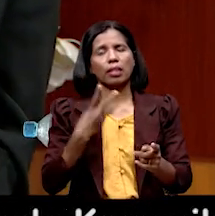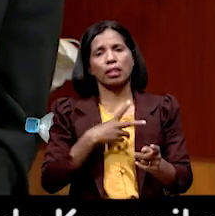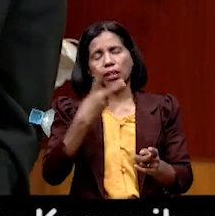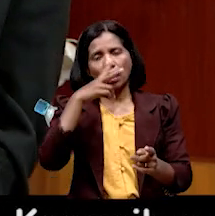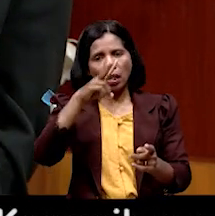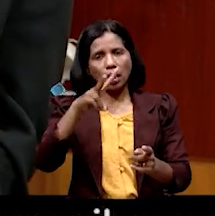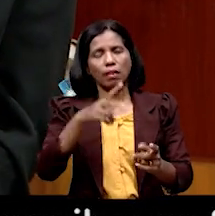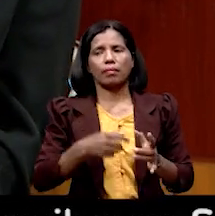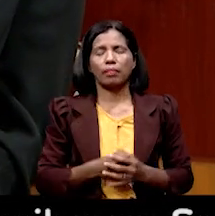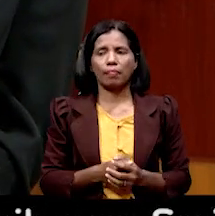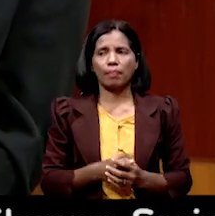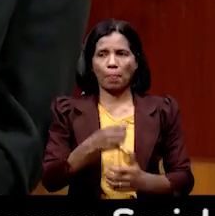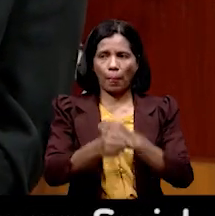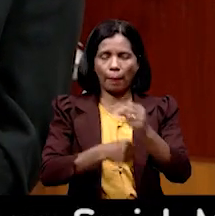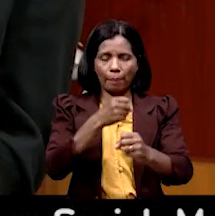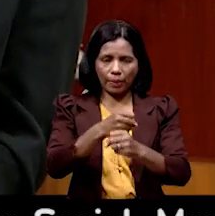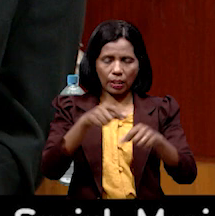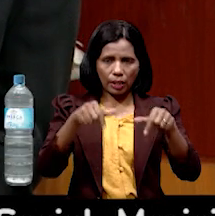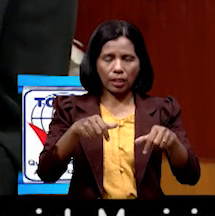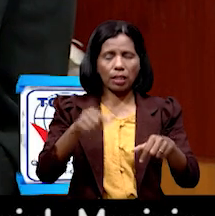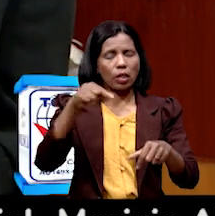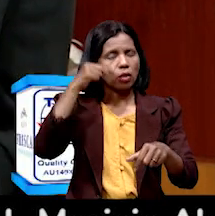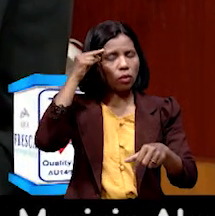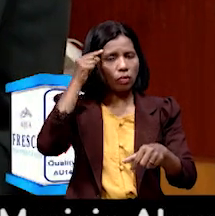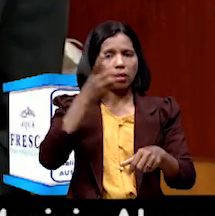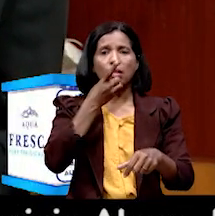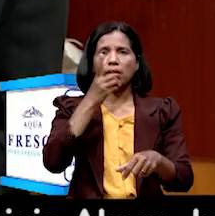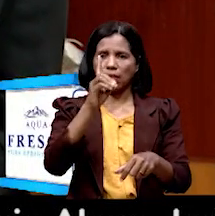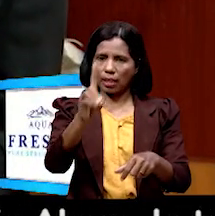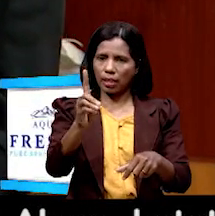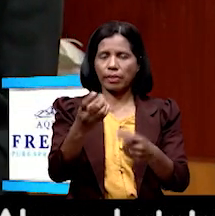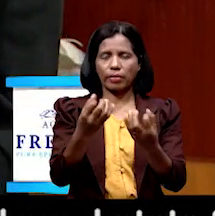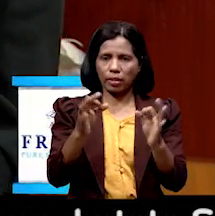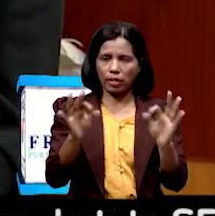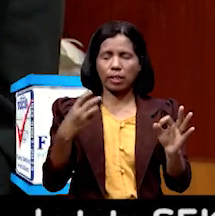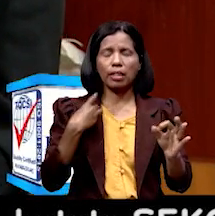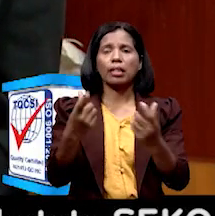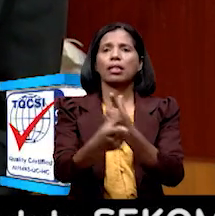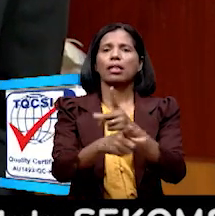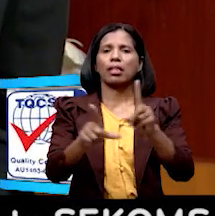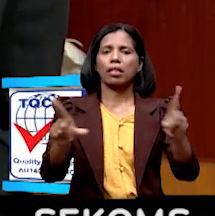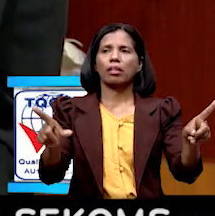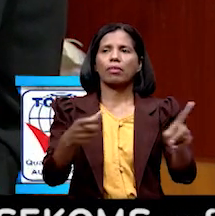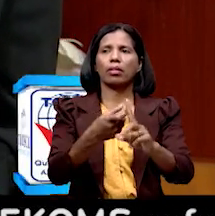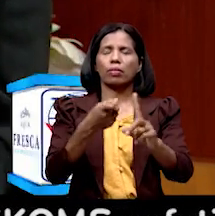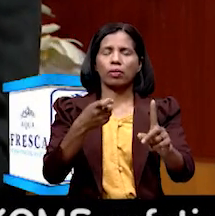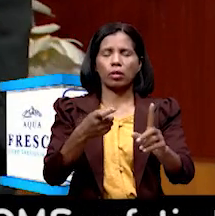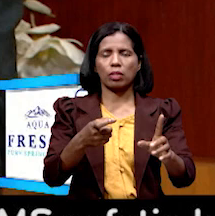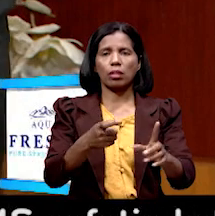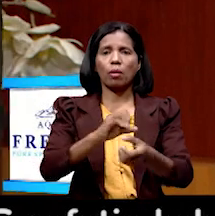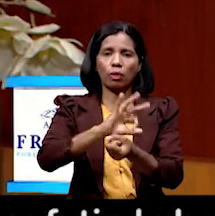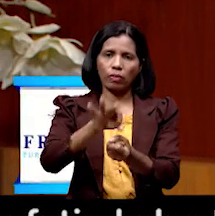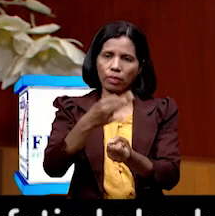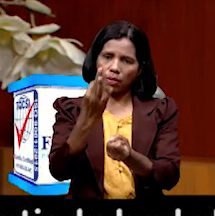e tuan. Tinha ainda nem tinha o governo de cá declarou na carta ita livre husi e pandemia. Mas bem,